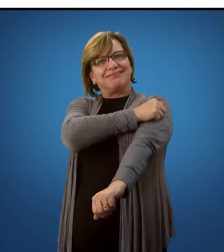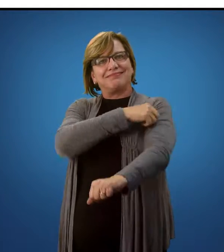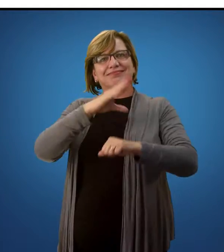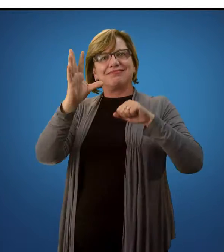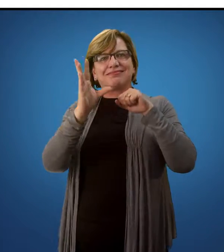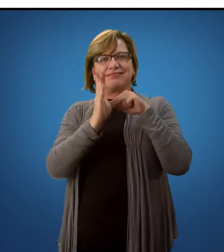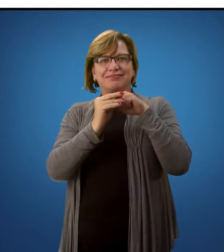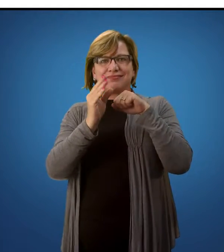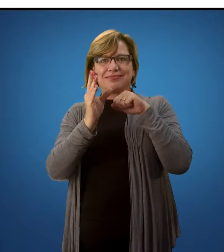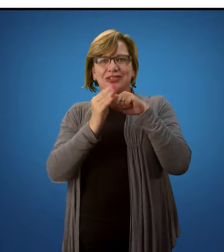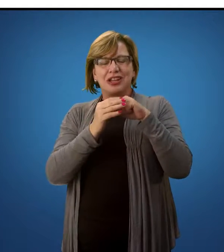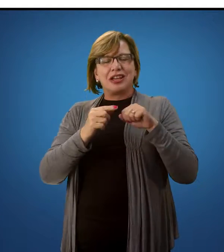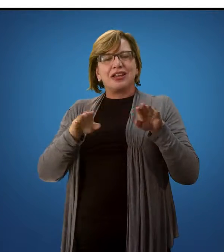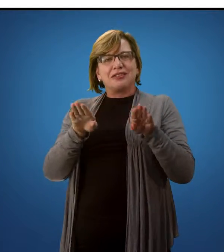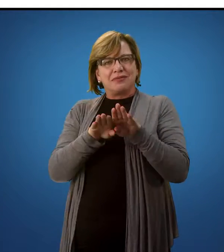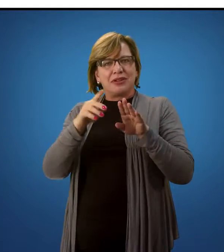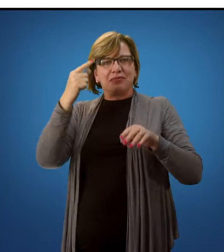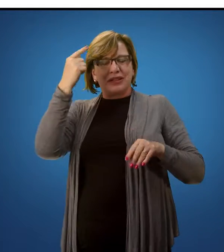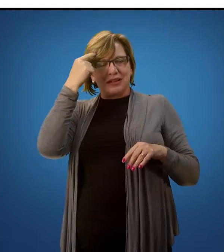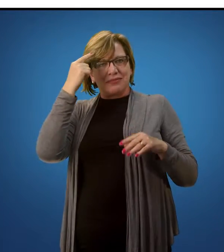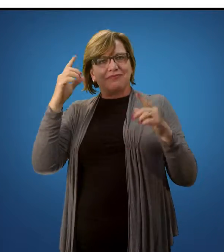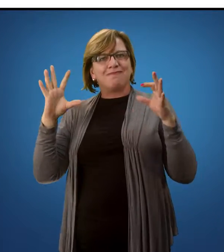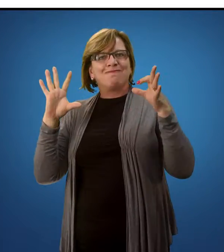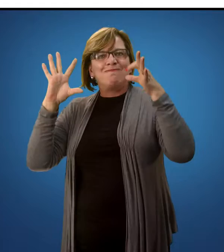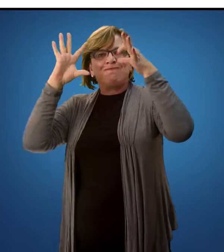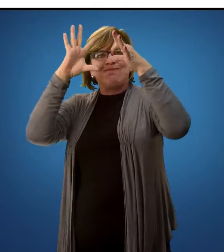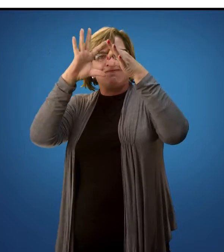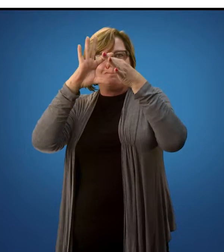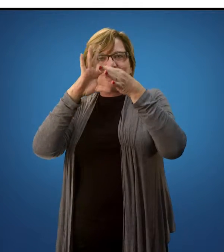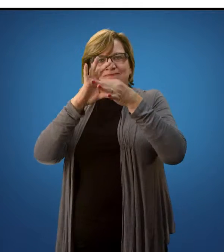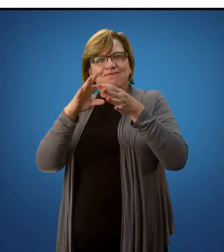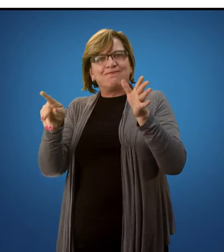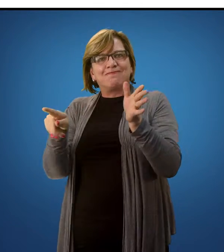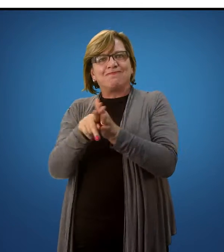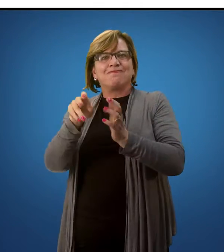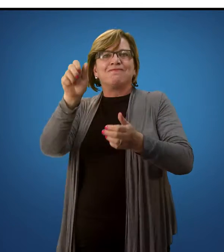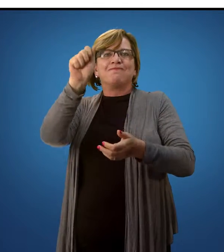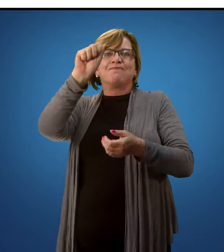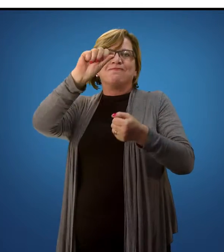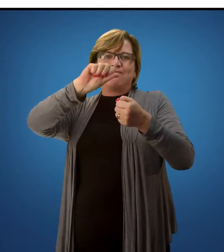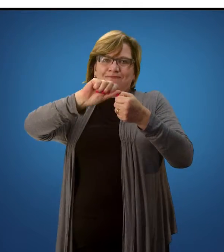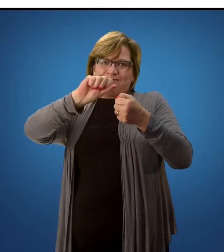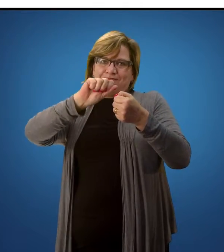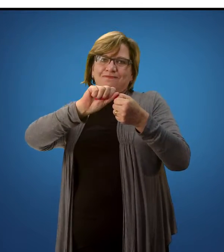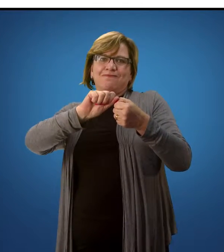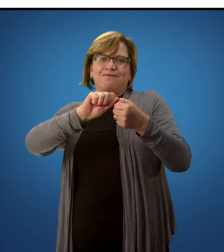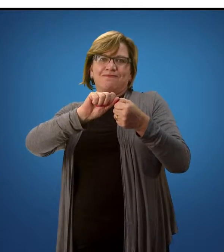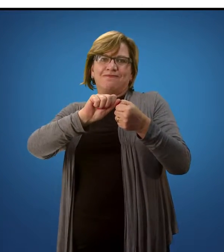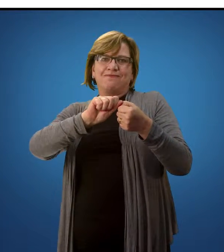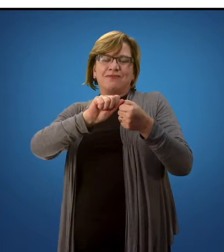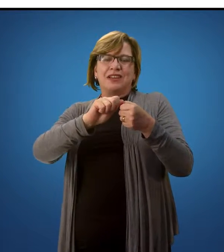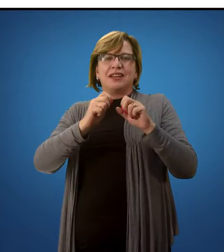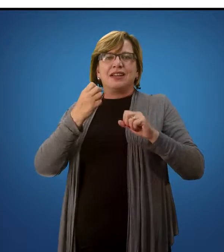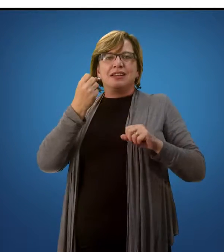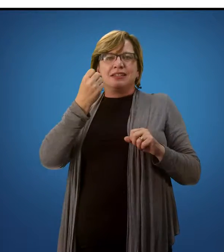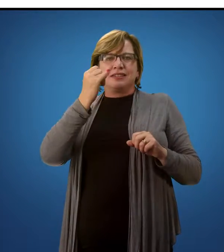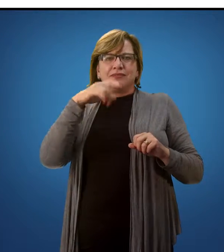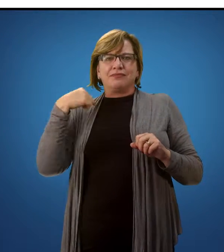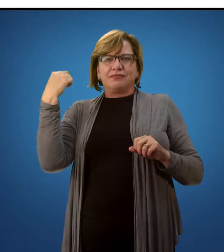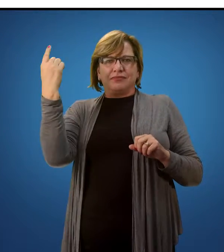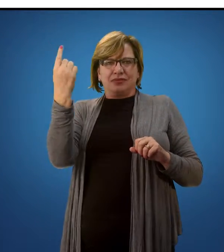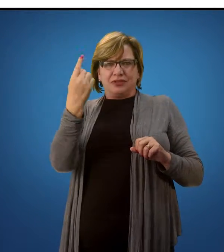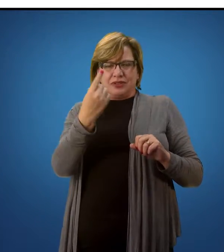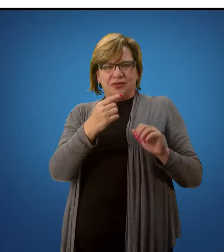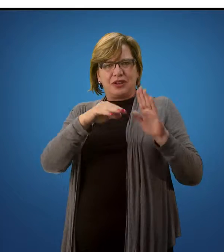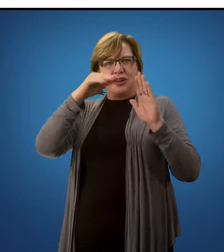conhecimento o pensamento está ligado diretamente com a ação né então se formos fazer uma